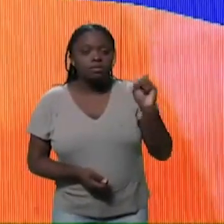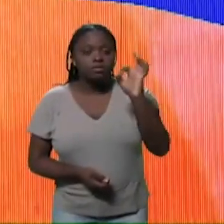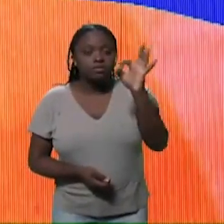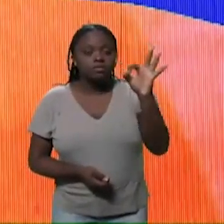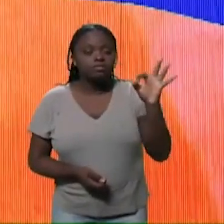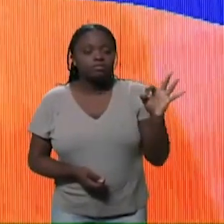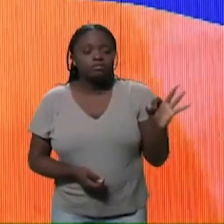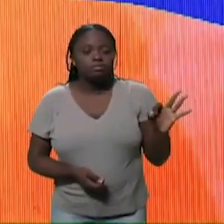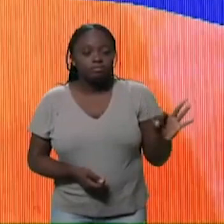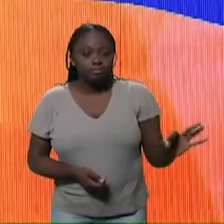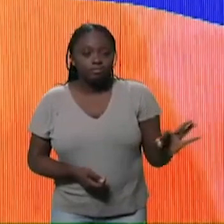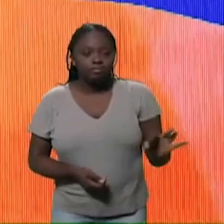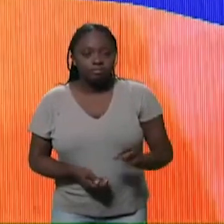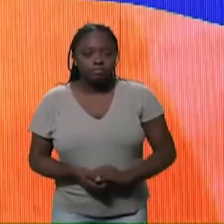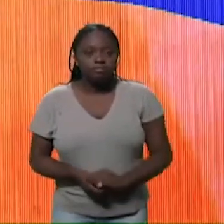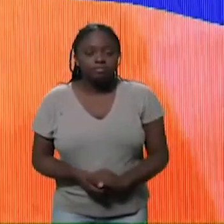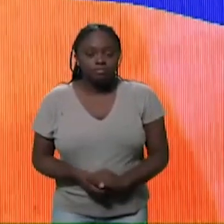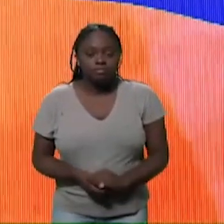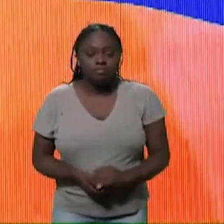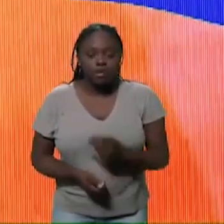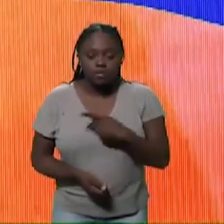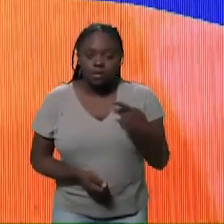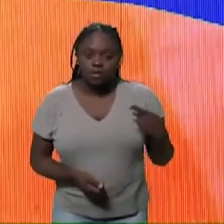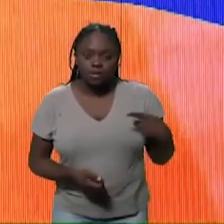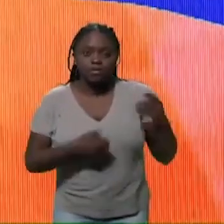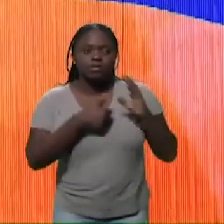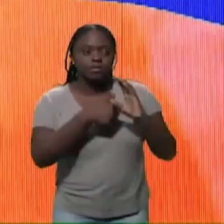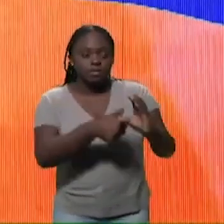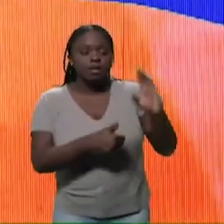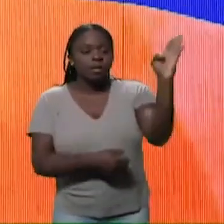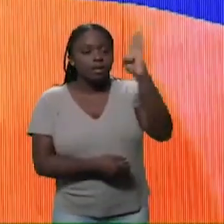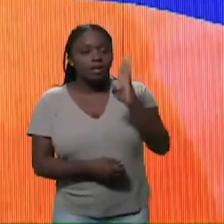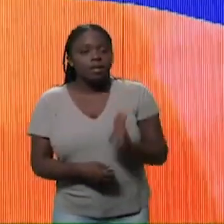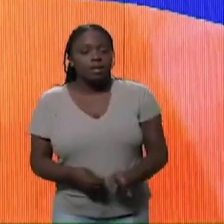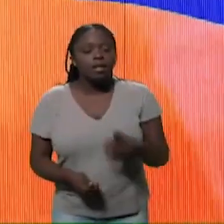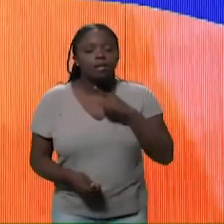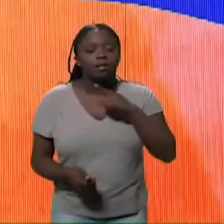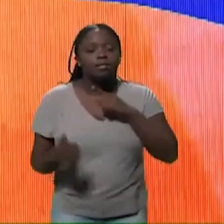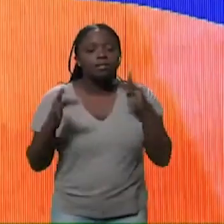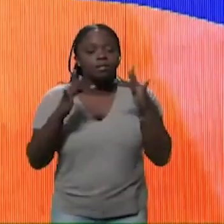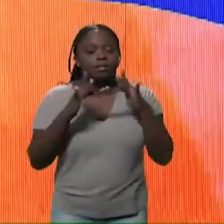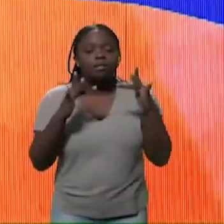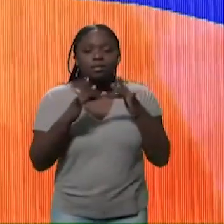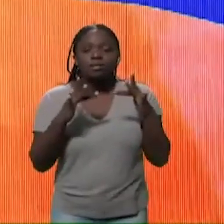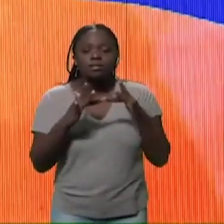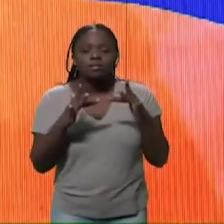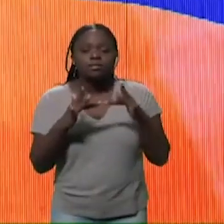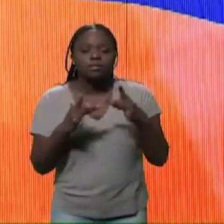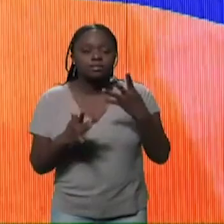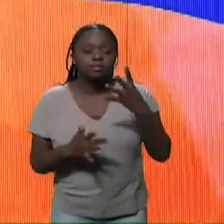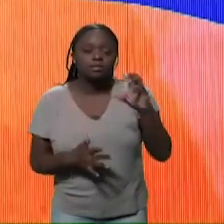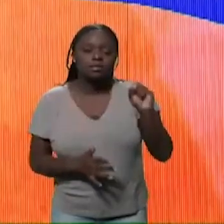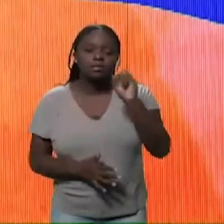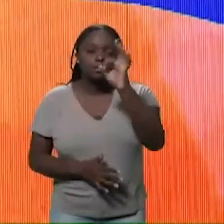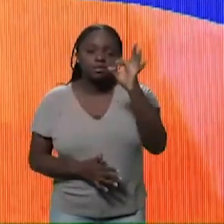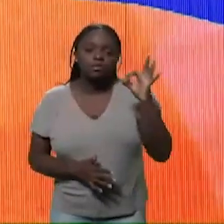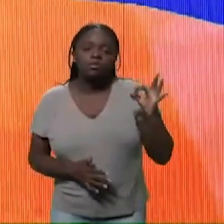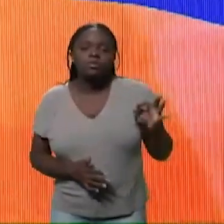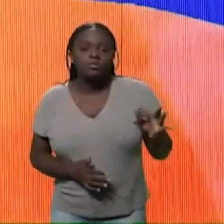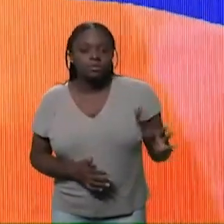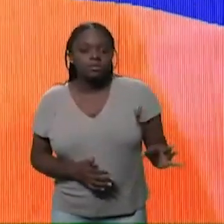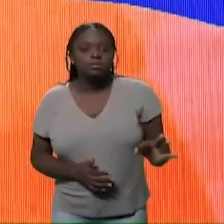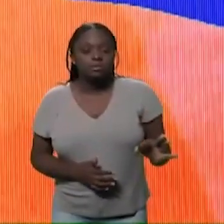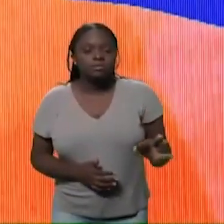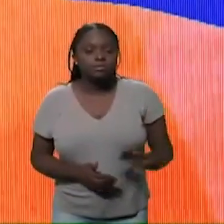48%. Pastores evangélicos brasileiros tiveram contato com esse conteúdo. Responderam